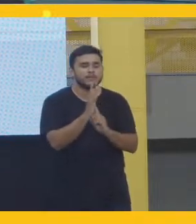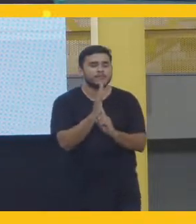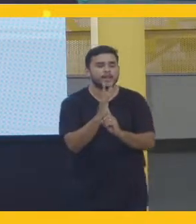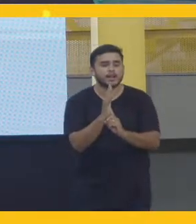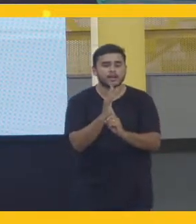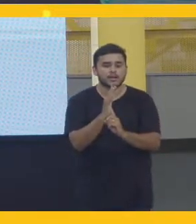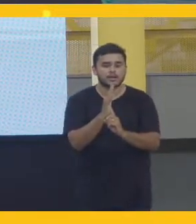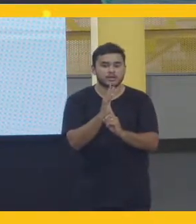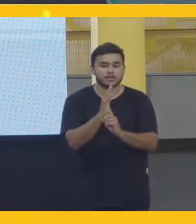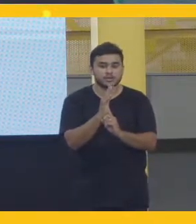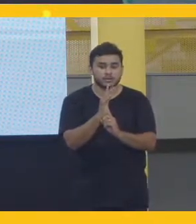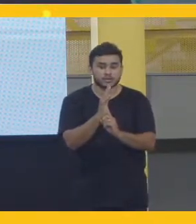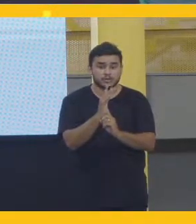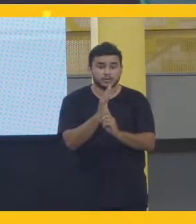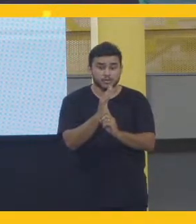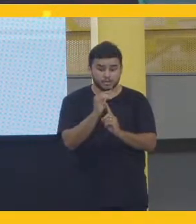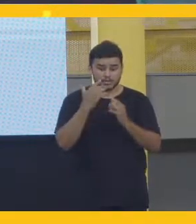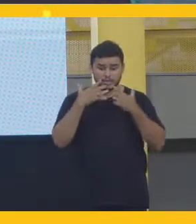luminosa.